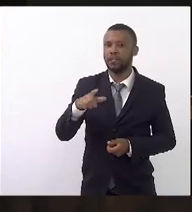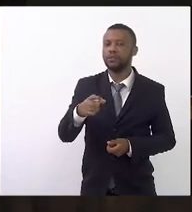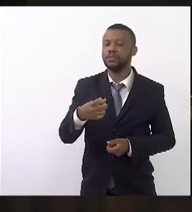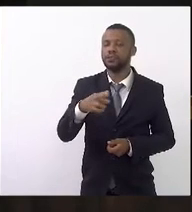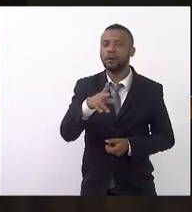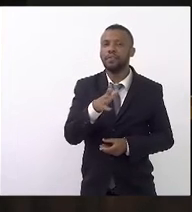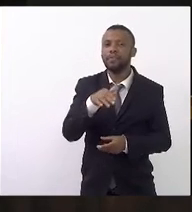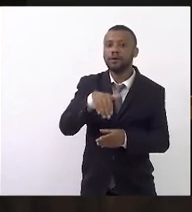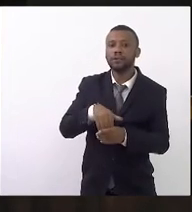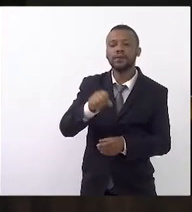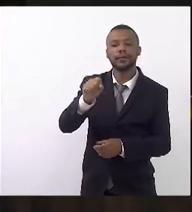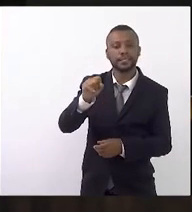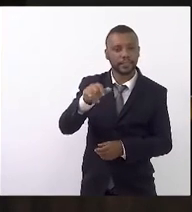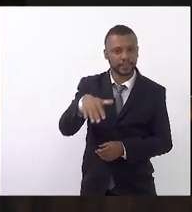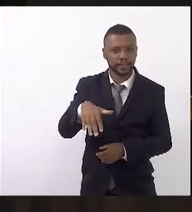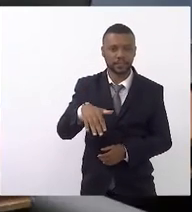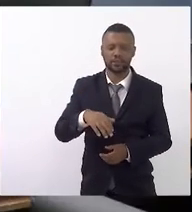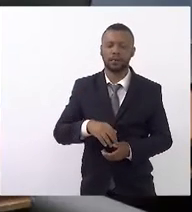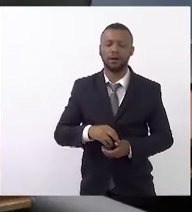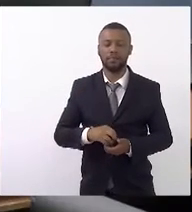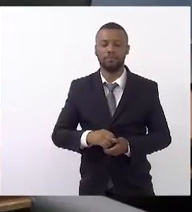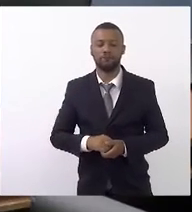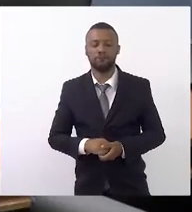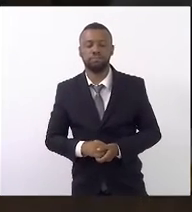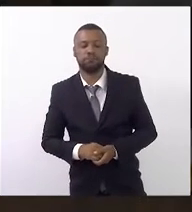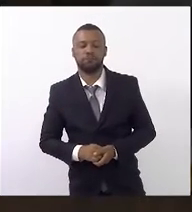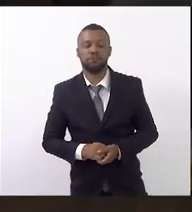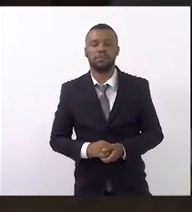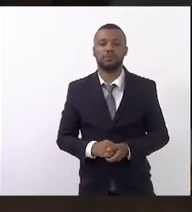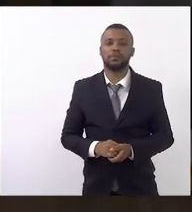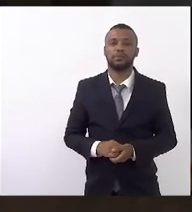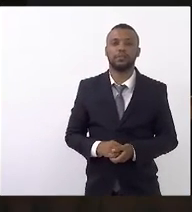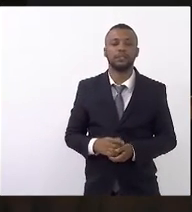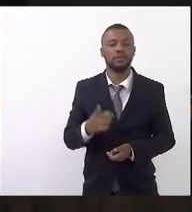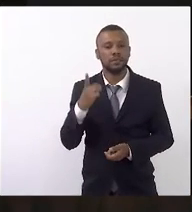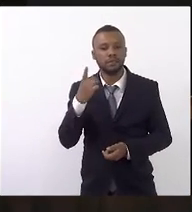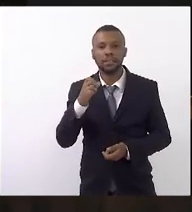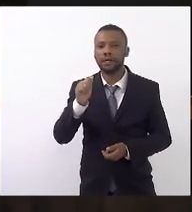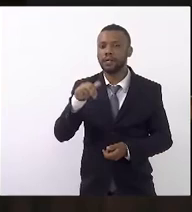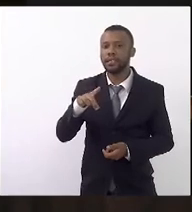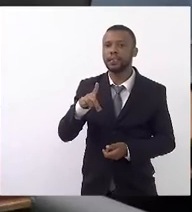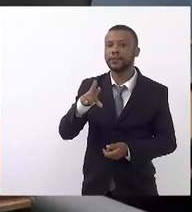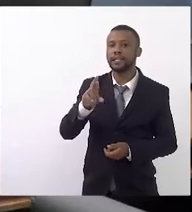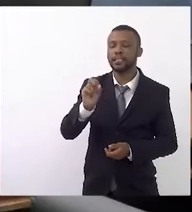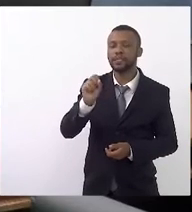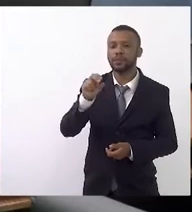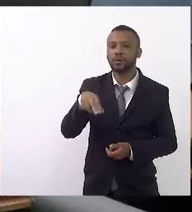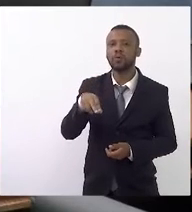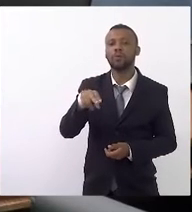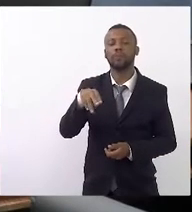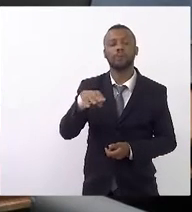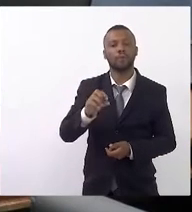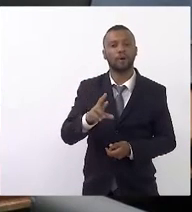sim. 20. Deputado Anderson Moraes. Votou sim.